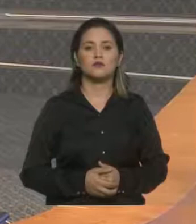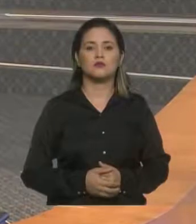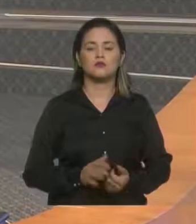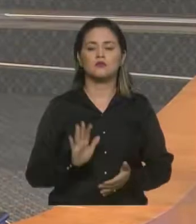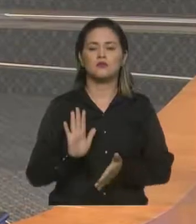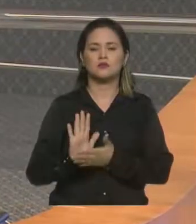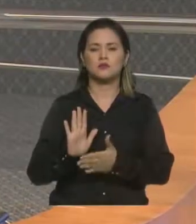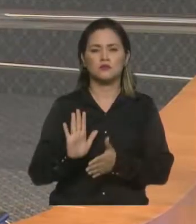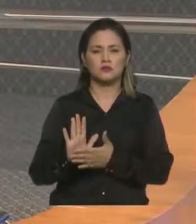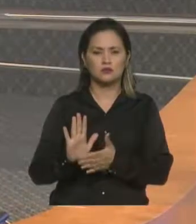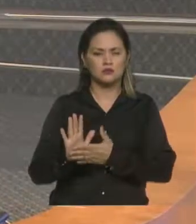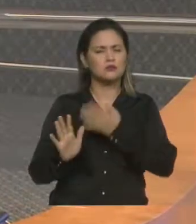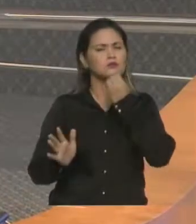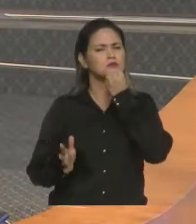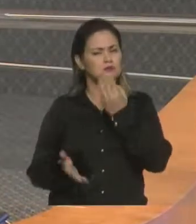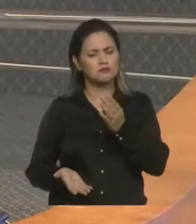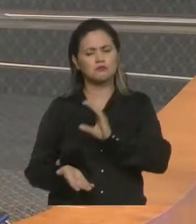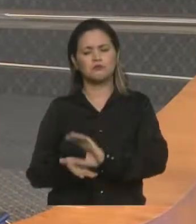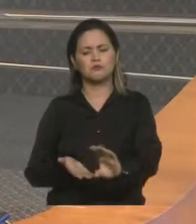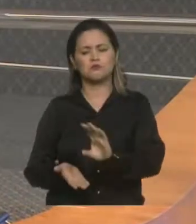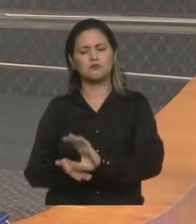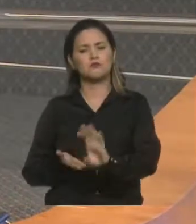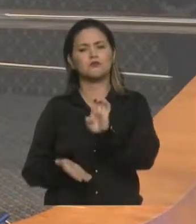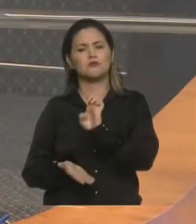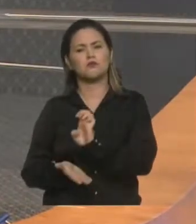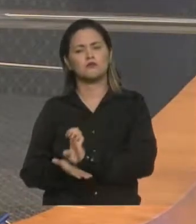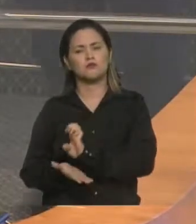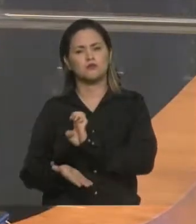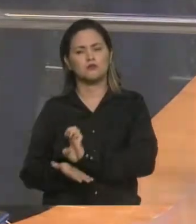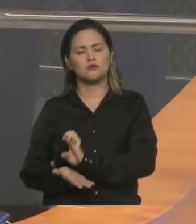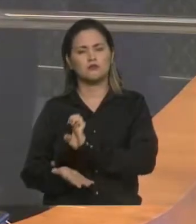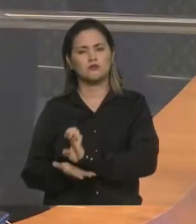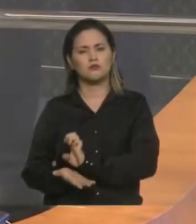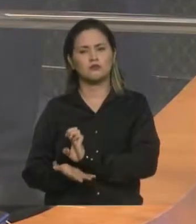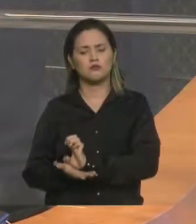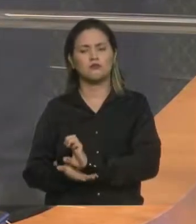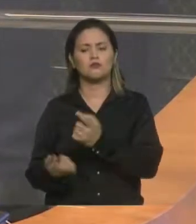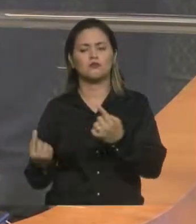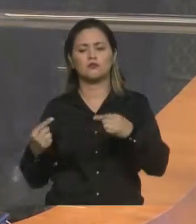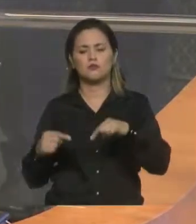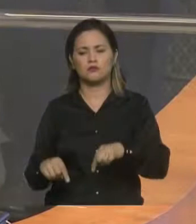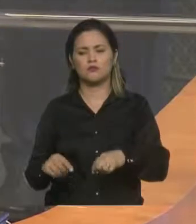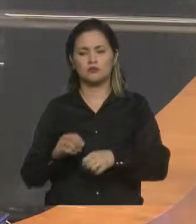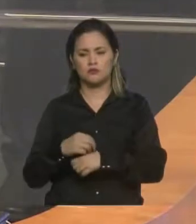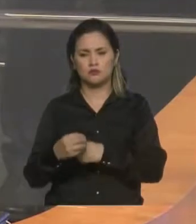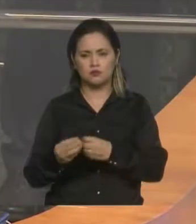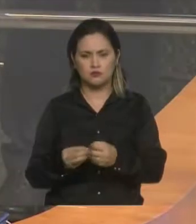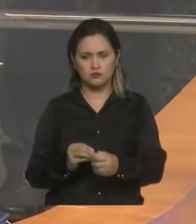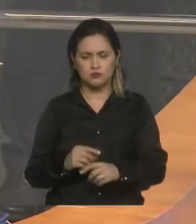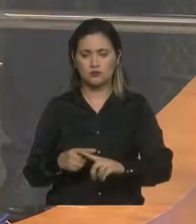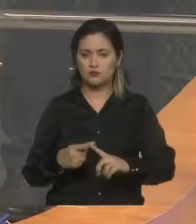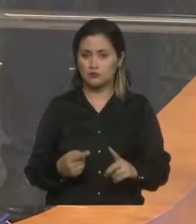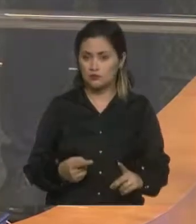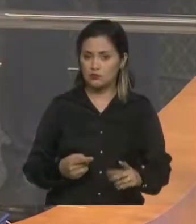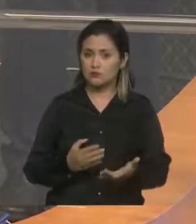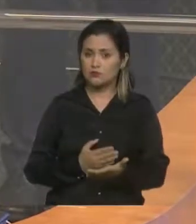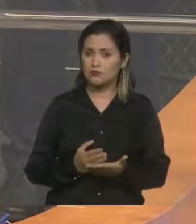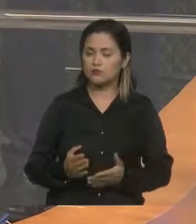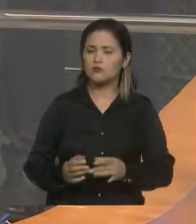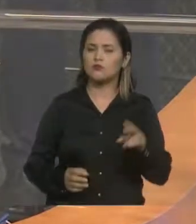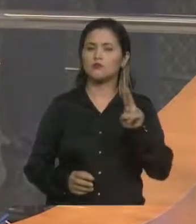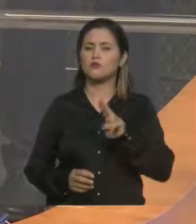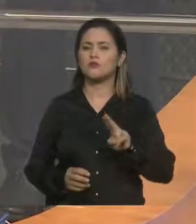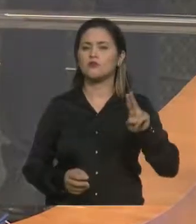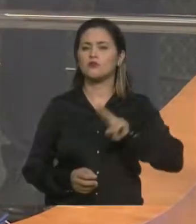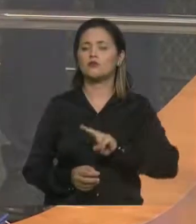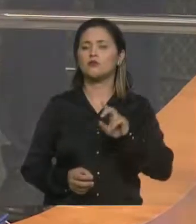Fundo Estadual de Combate ao Câncer, ele começa a ser utilizado de maneira a atender interesses